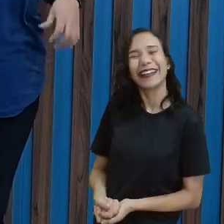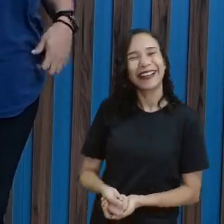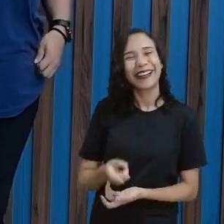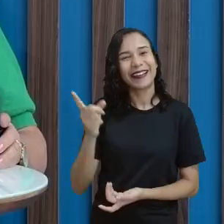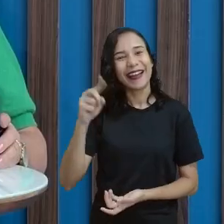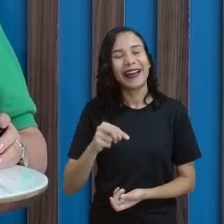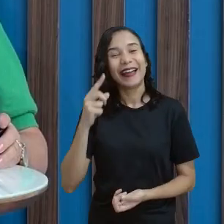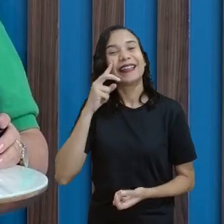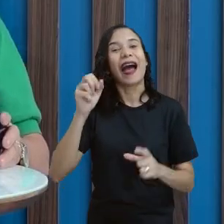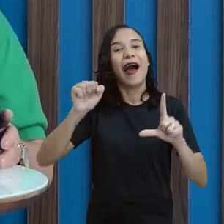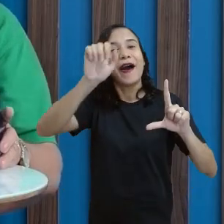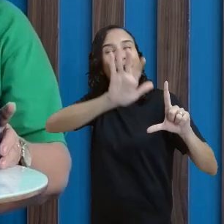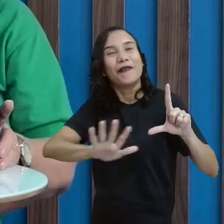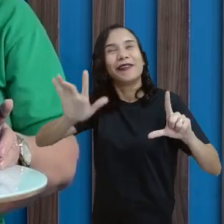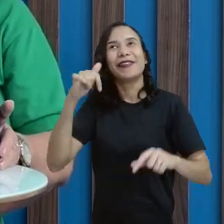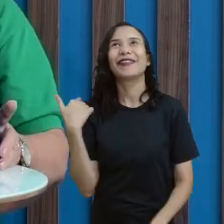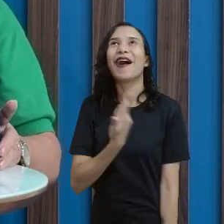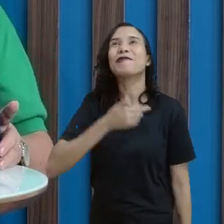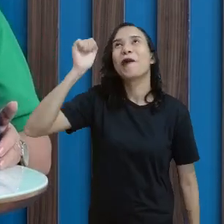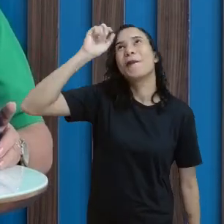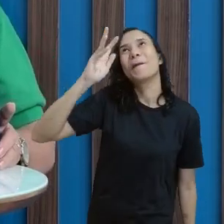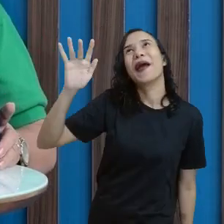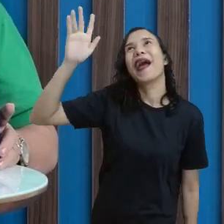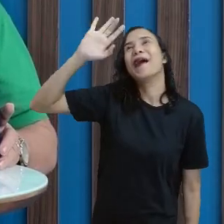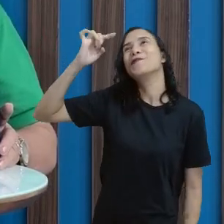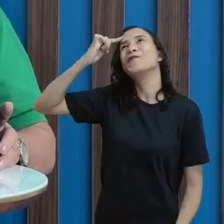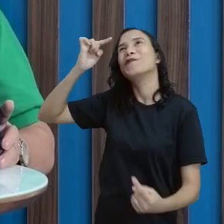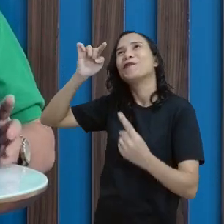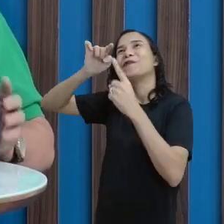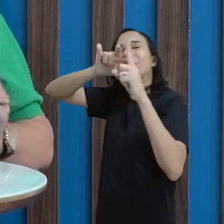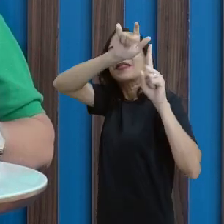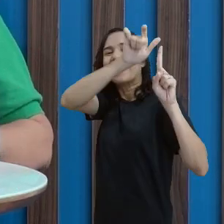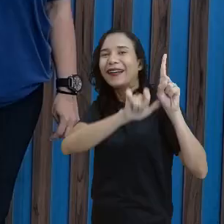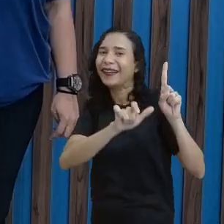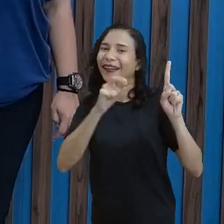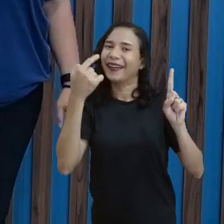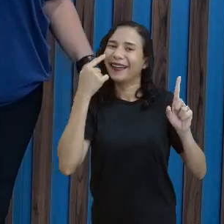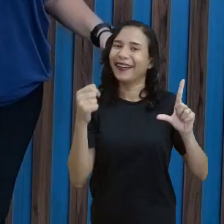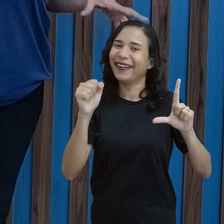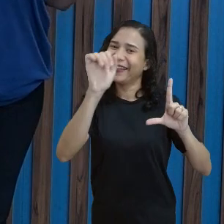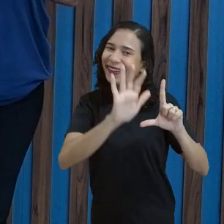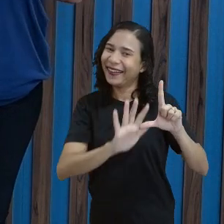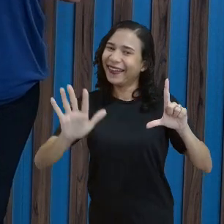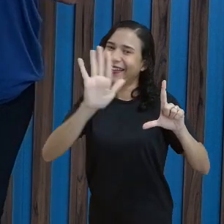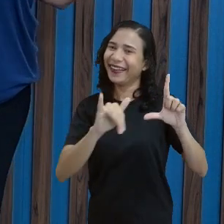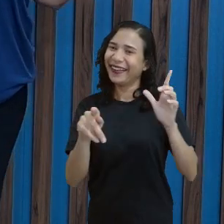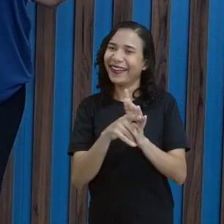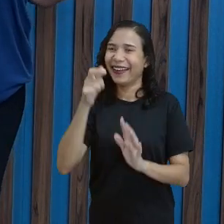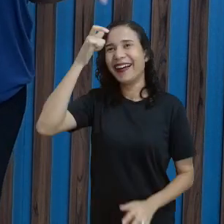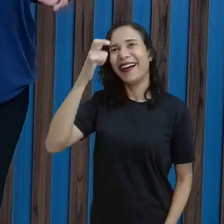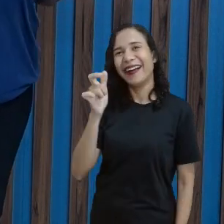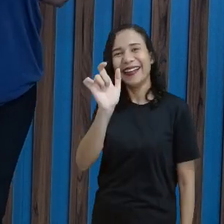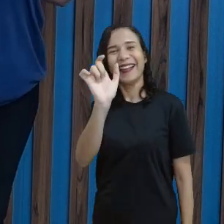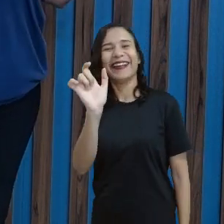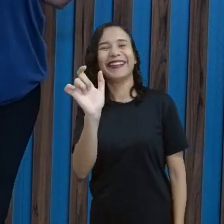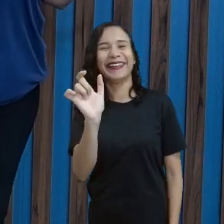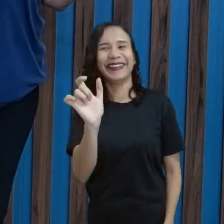forma virtual nos nossos pensamentos. Está aqui. nos nossos pensamentos, ó, virtualmente. A professora já usou esse termo, né,